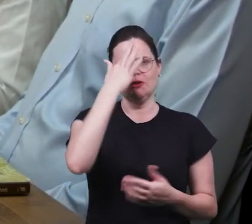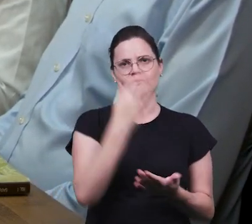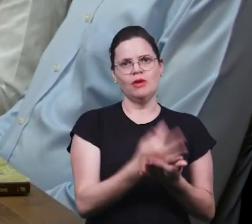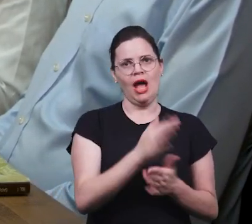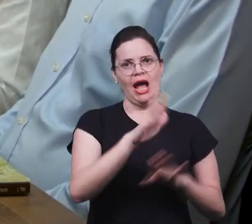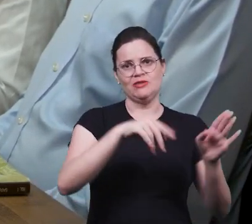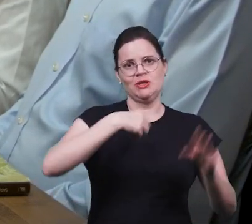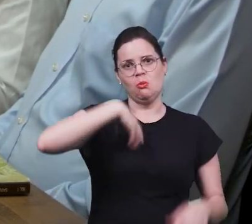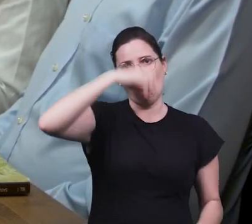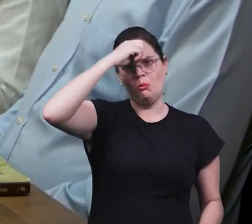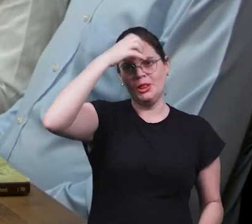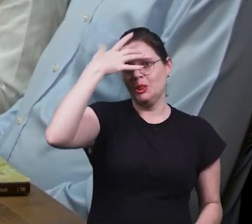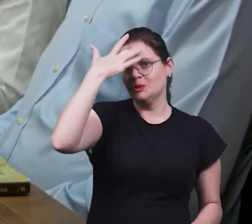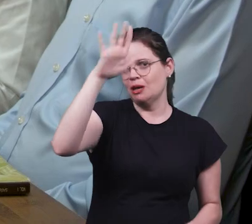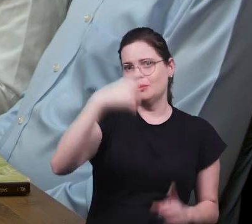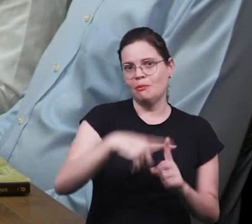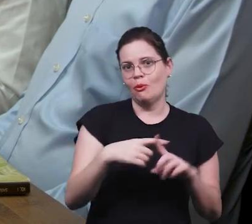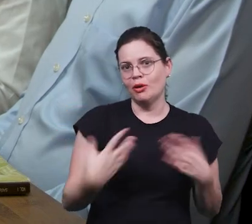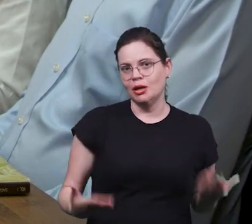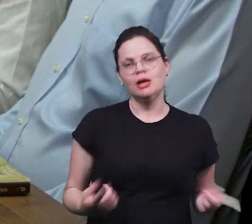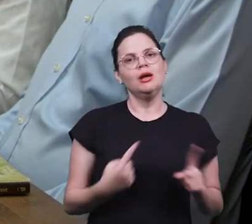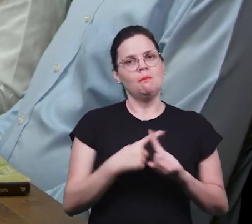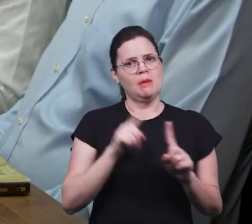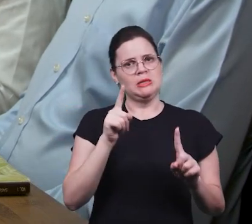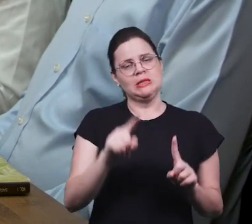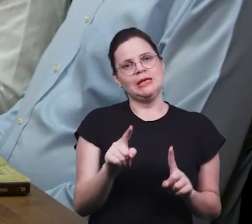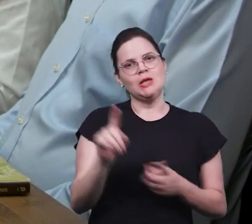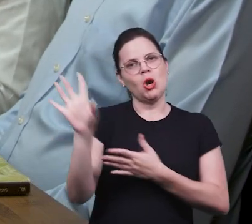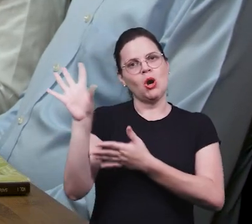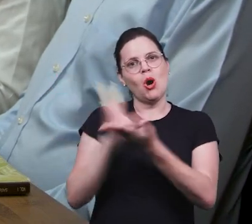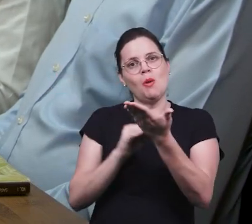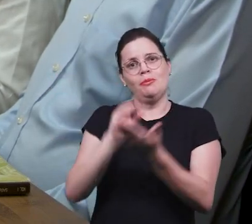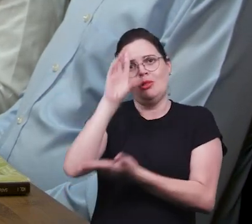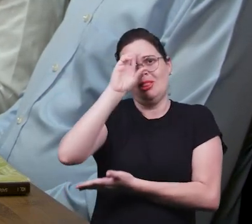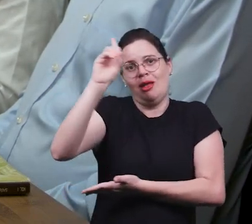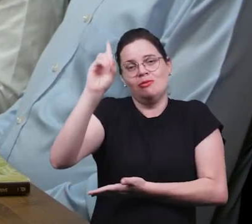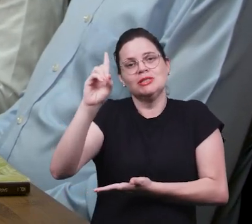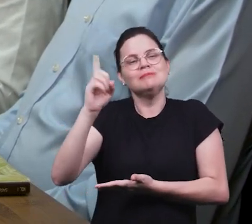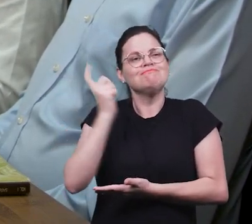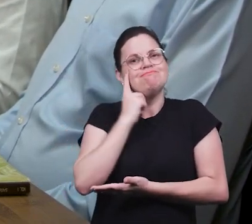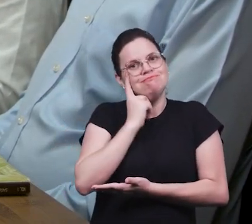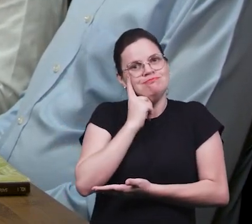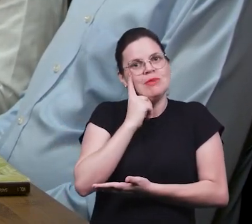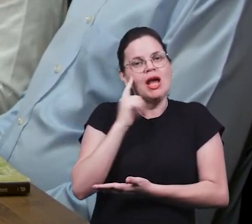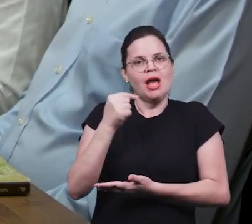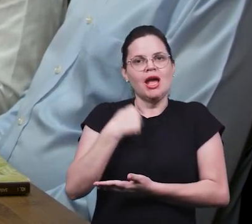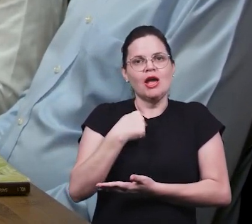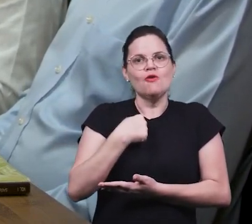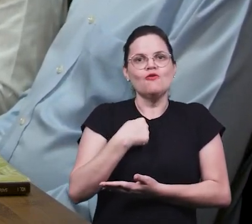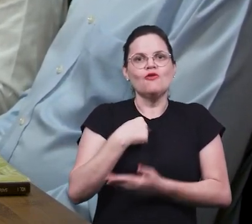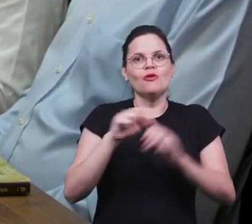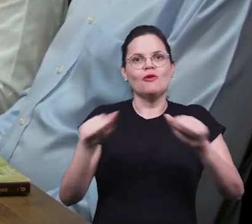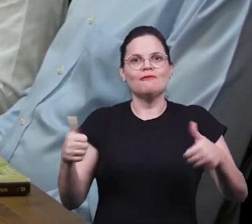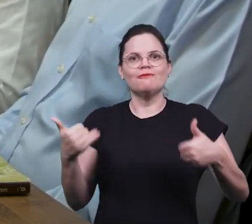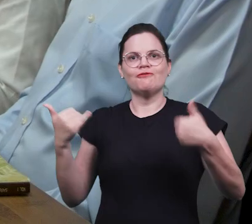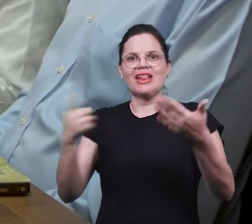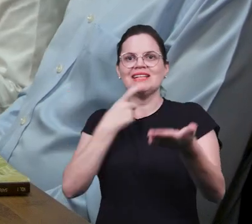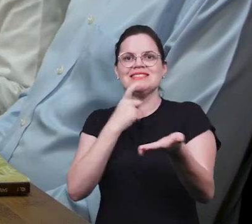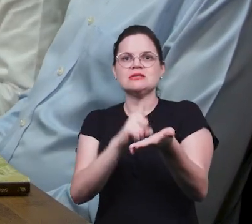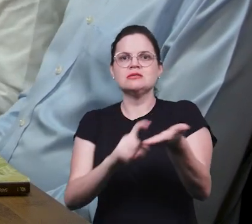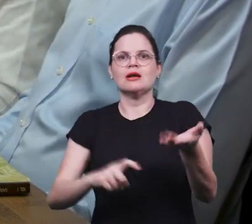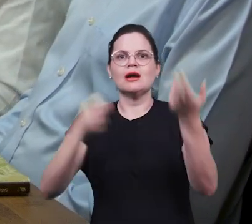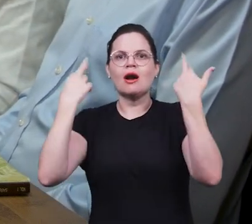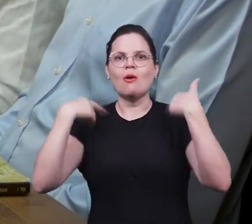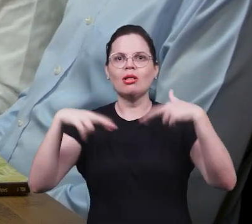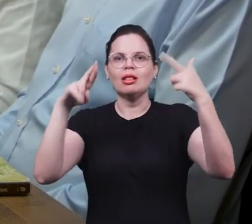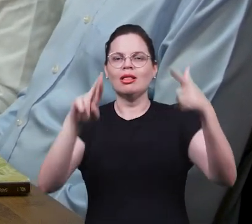saber, mas profeticamente, ele estava apontando para o Calvário e estava sendo salvo já em Jesus. Amém.